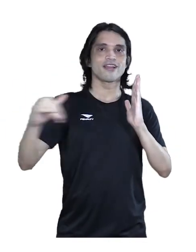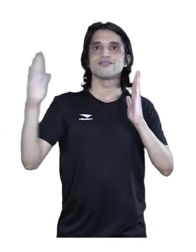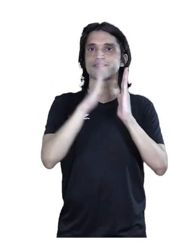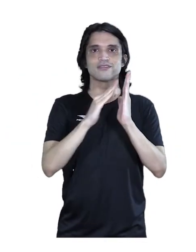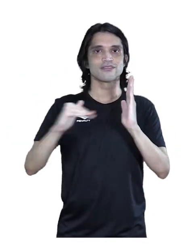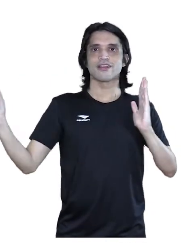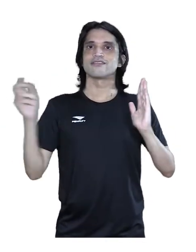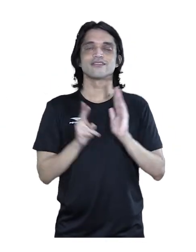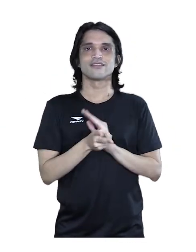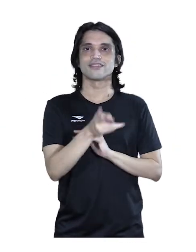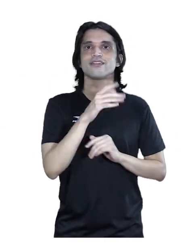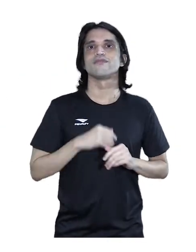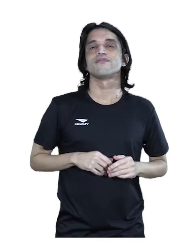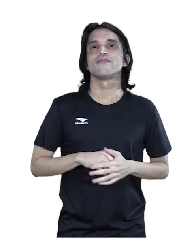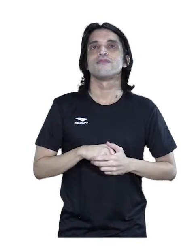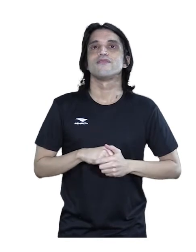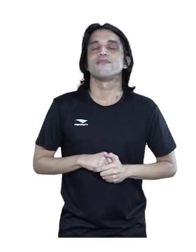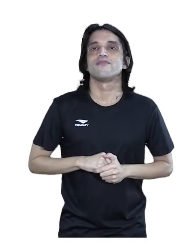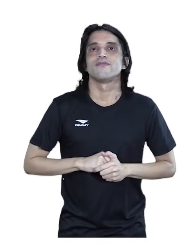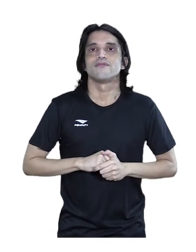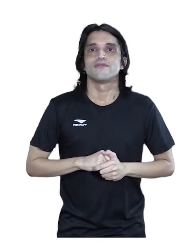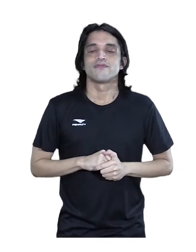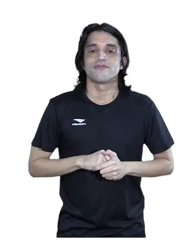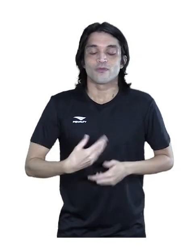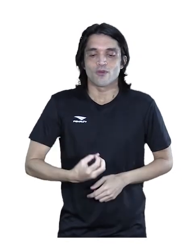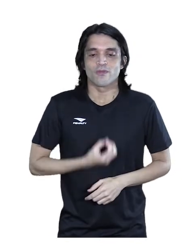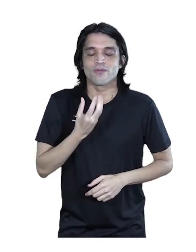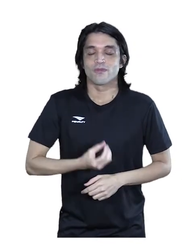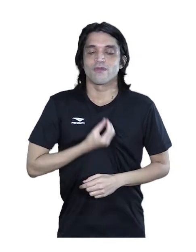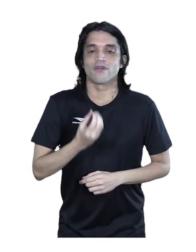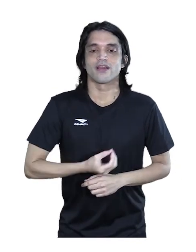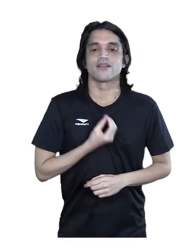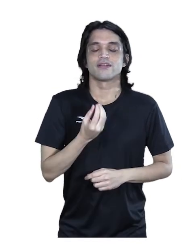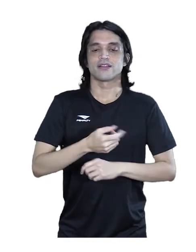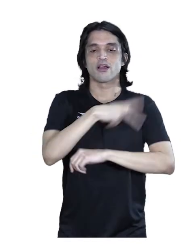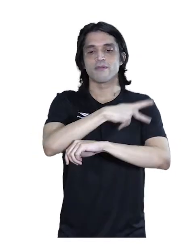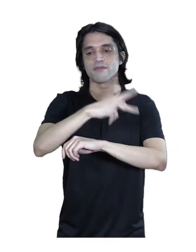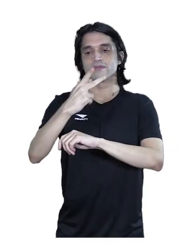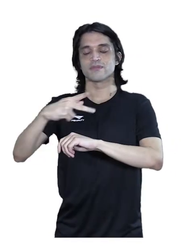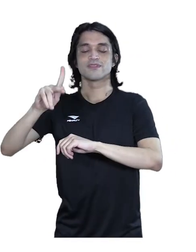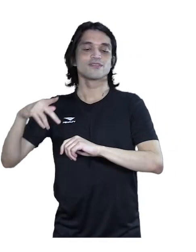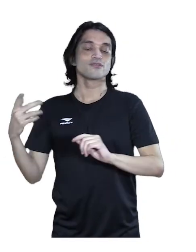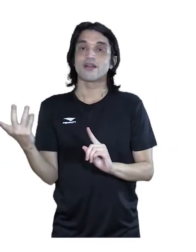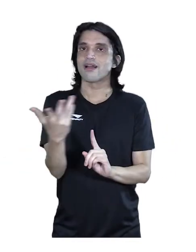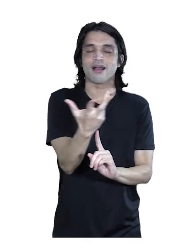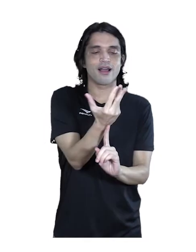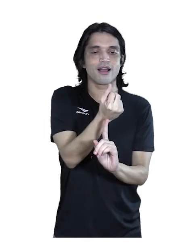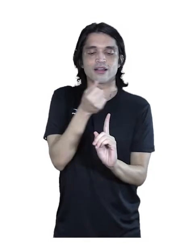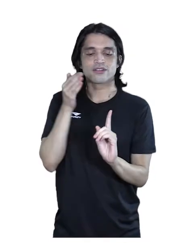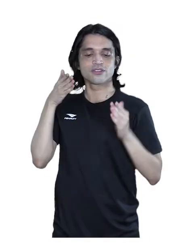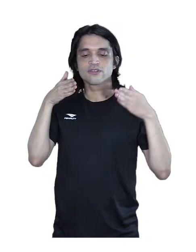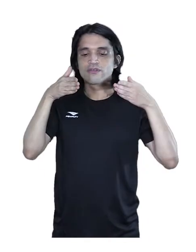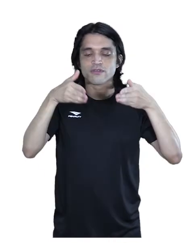poeta parnasiano tem a concepção de arte pela arte, distanciando-se totalmente da realidade, do que